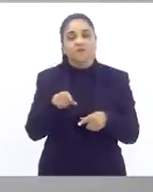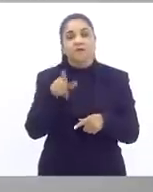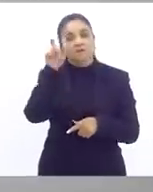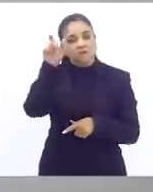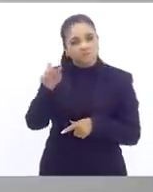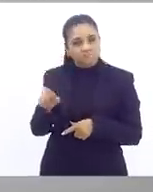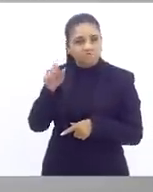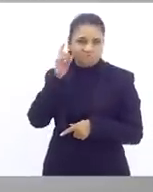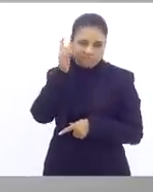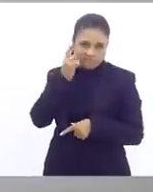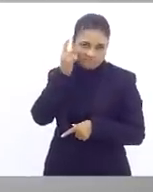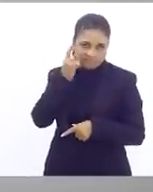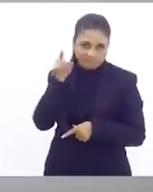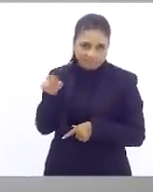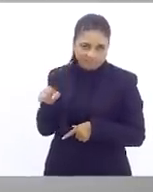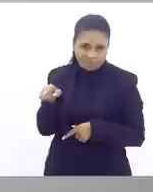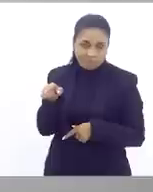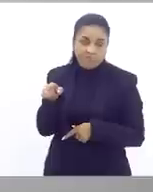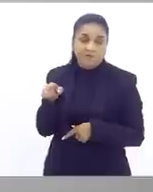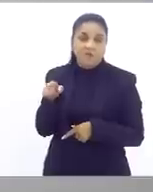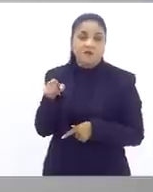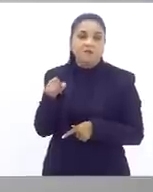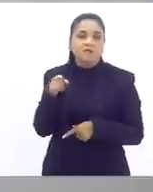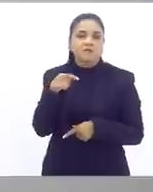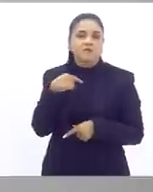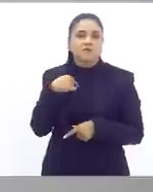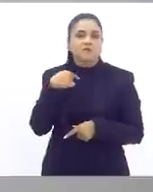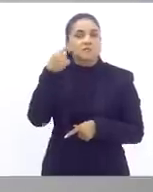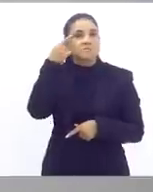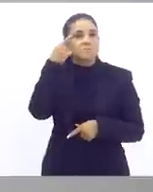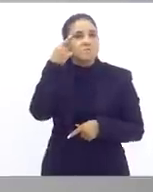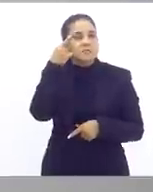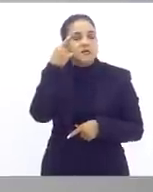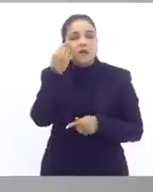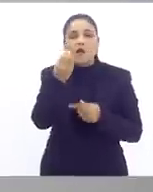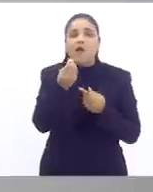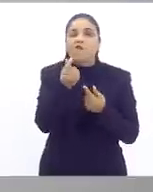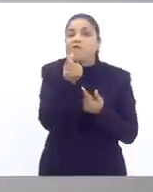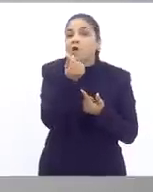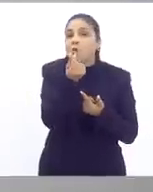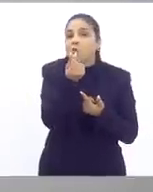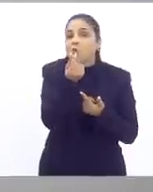excelência tivesse uma noção desse valor